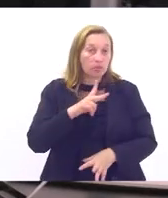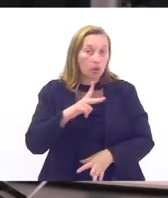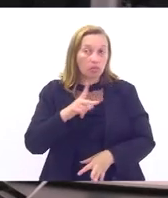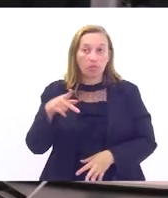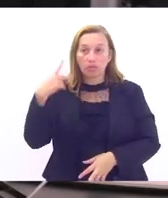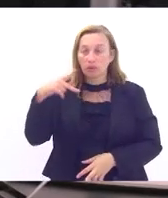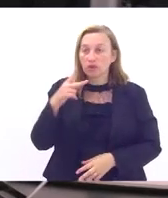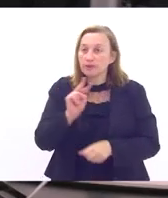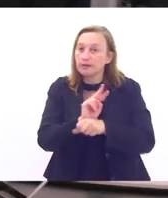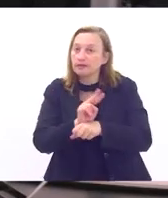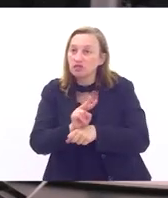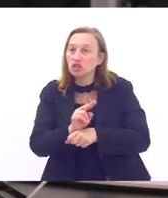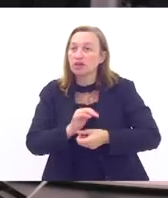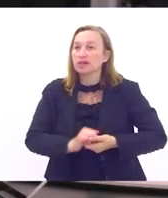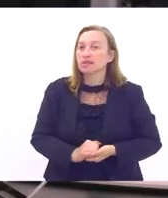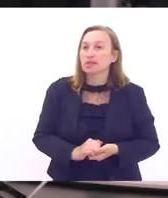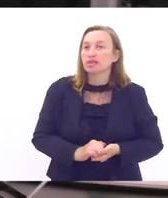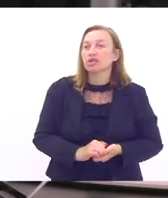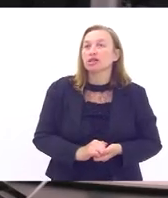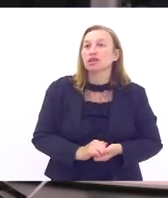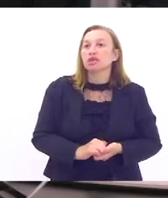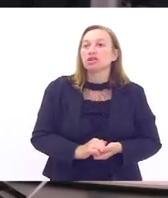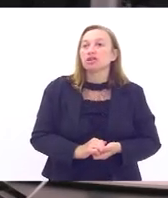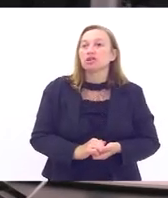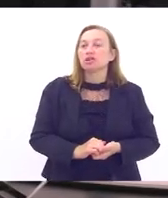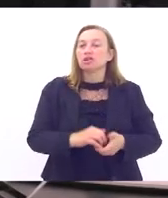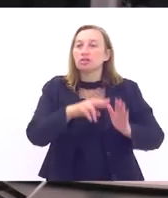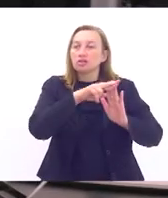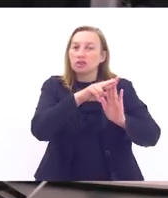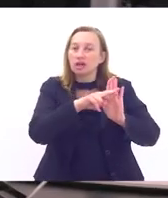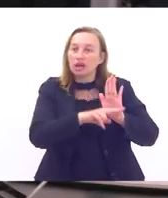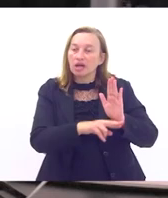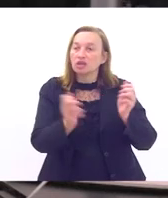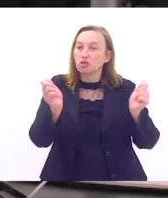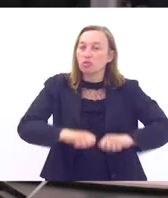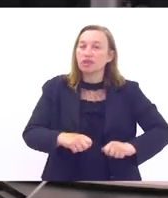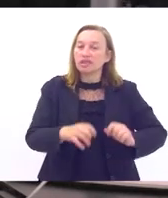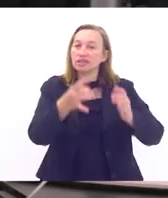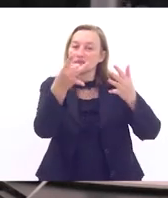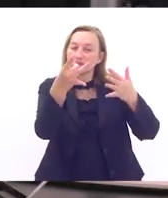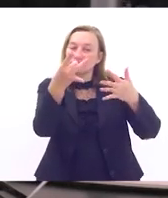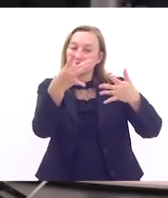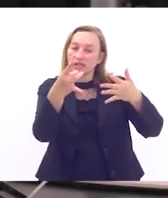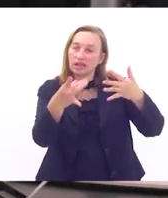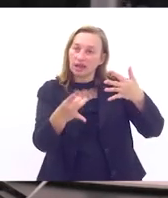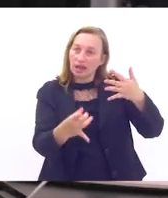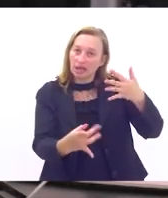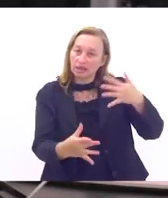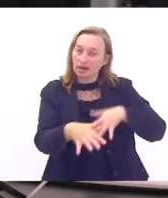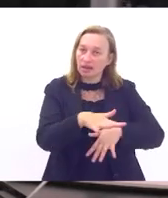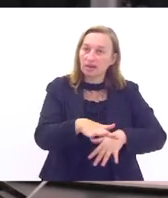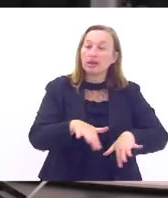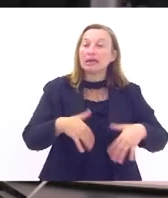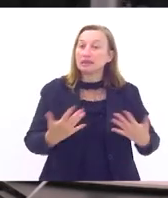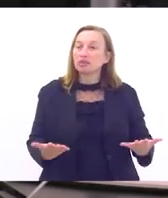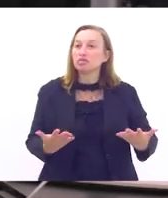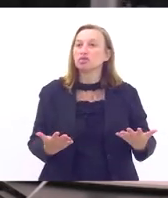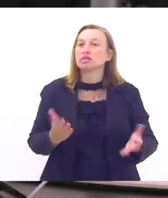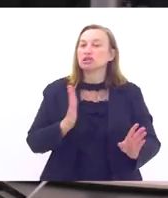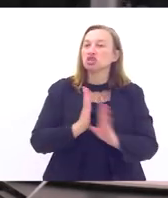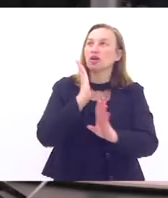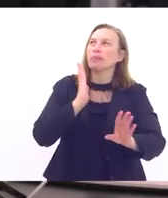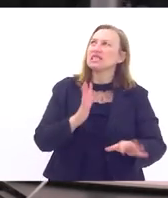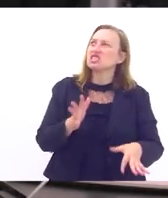de vigilância, que determina as competências de cada esfera. Então, de repente, a gente